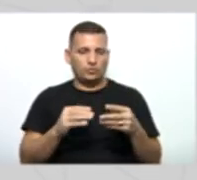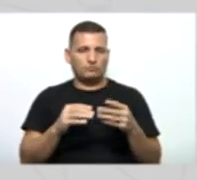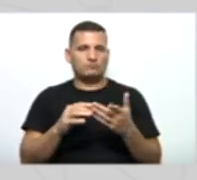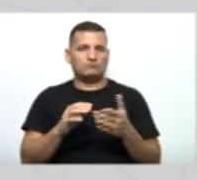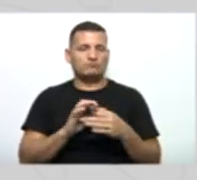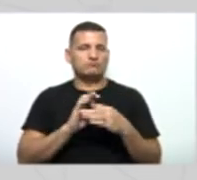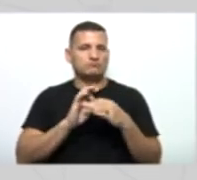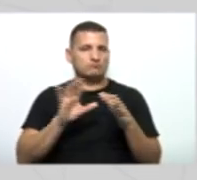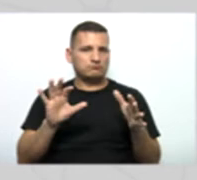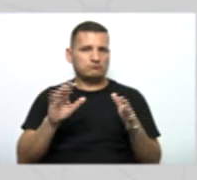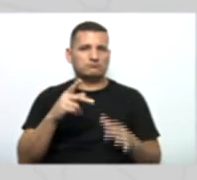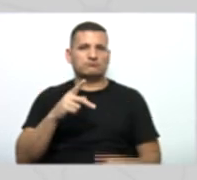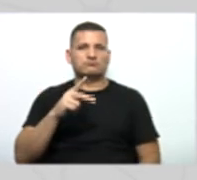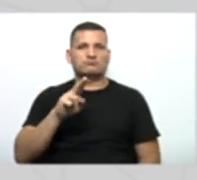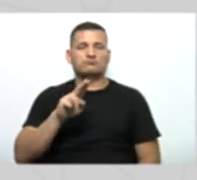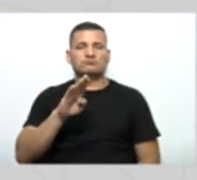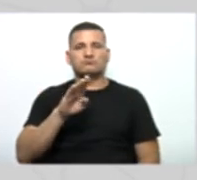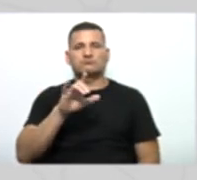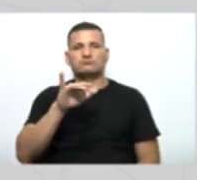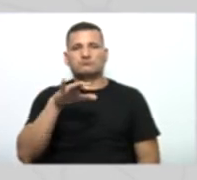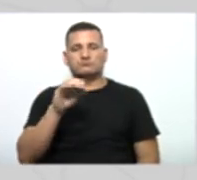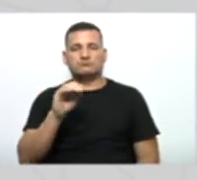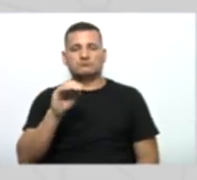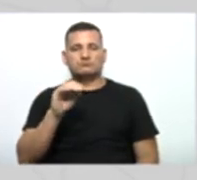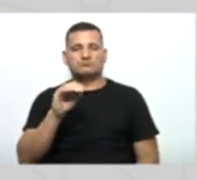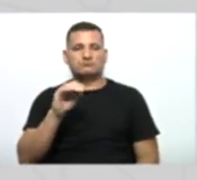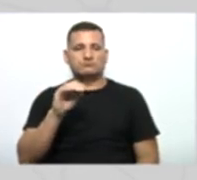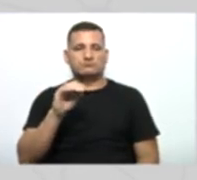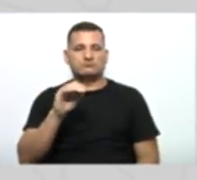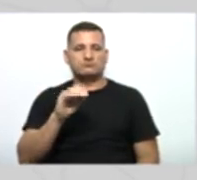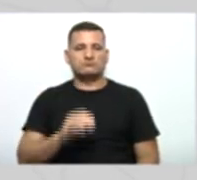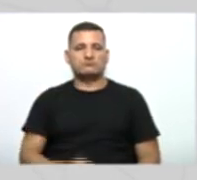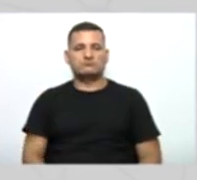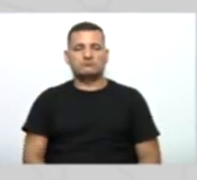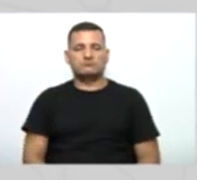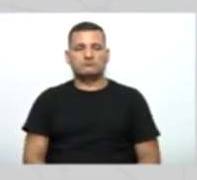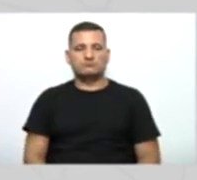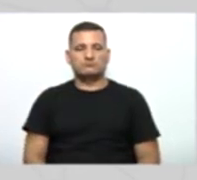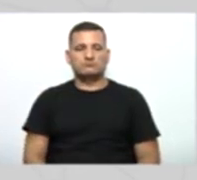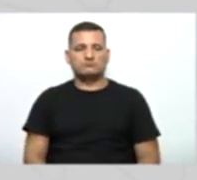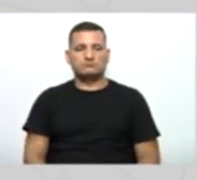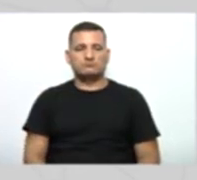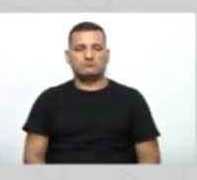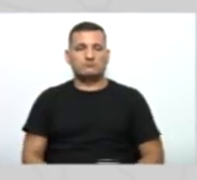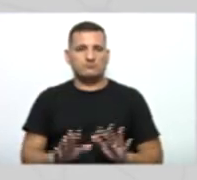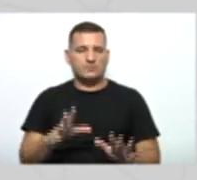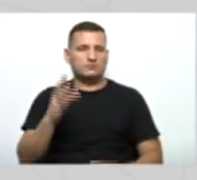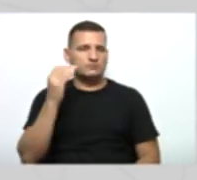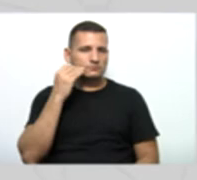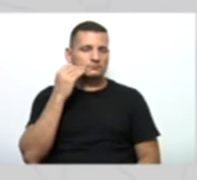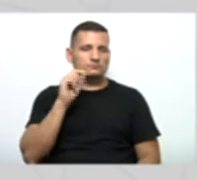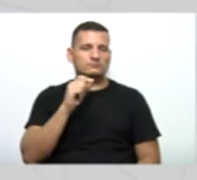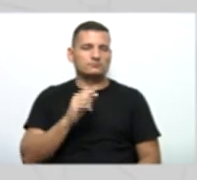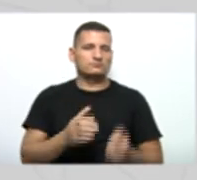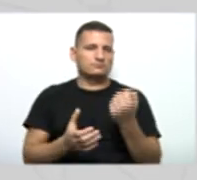público. Não tem problema, mas como forma de tentar realizar uma segurança das informações dentro da